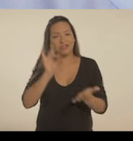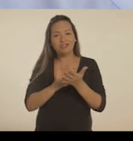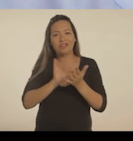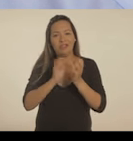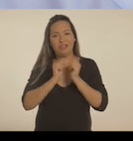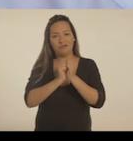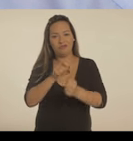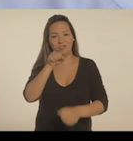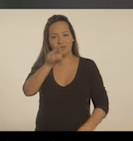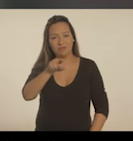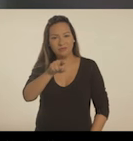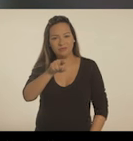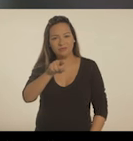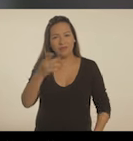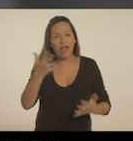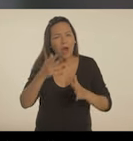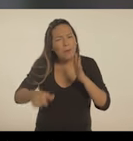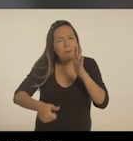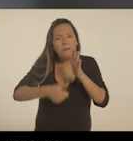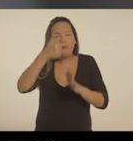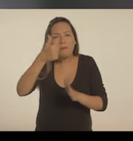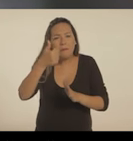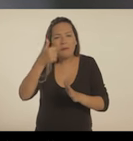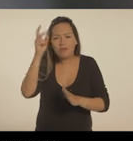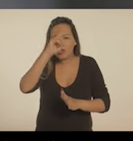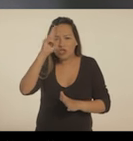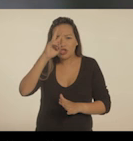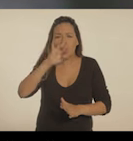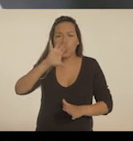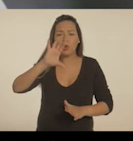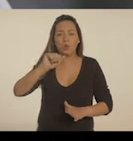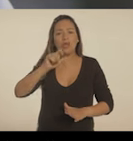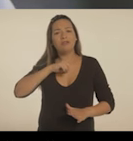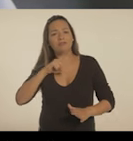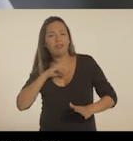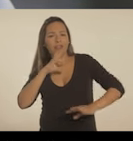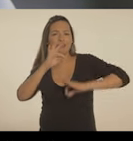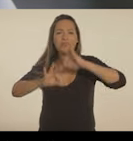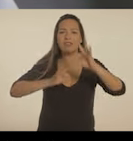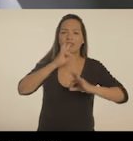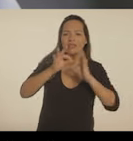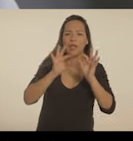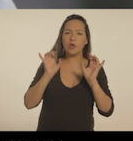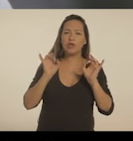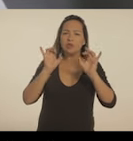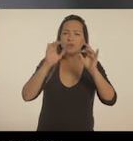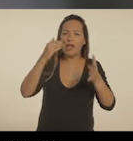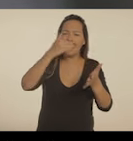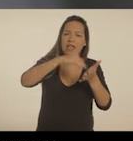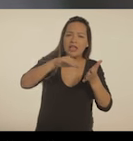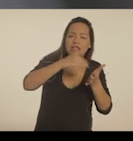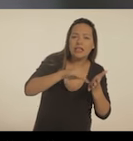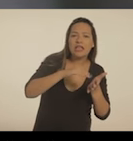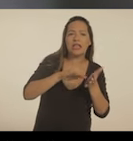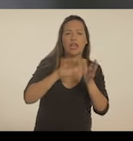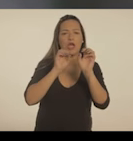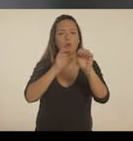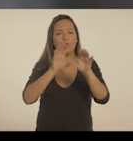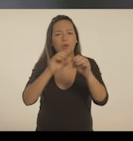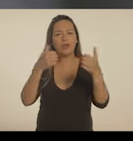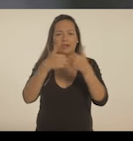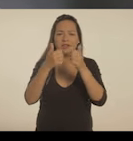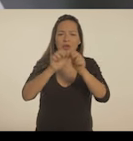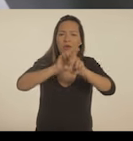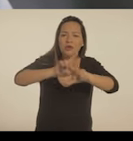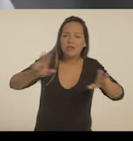aí muda a cidade. Já imaginou pela primeira vez na história do Rio ter uma equipe técnica formada por especialistas na área de